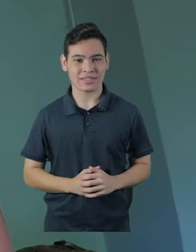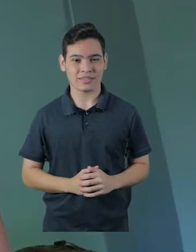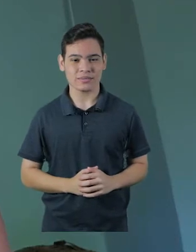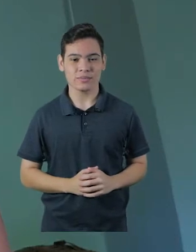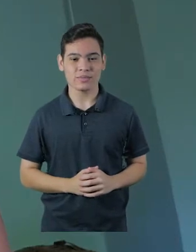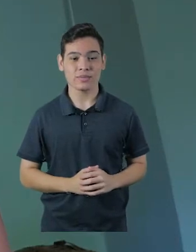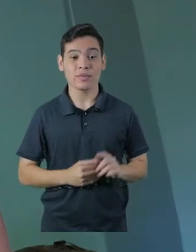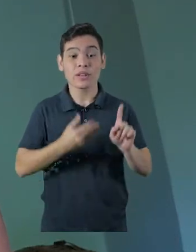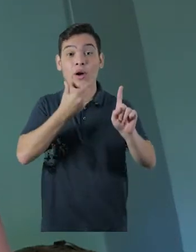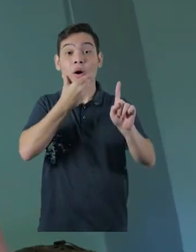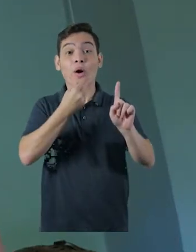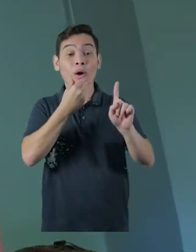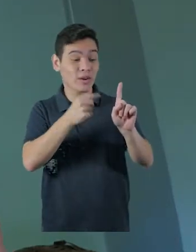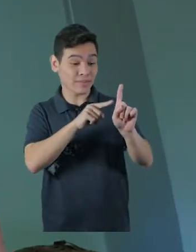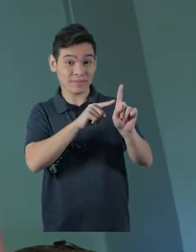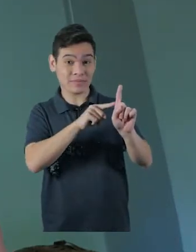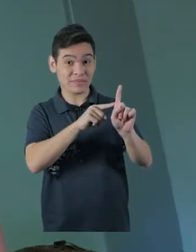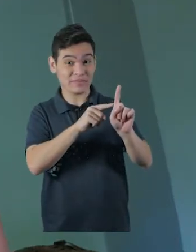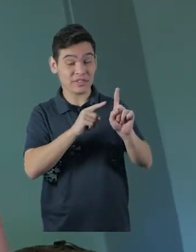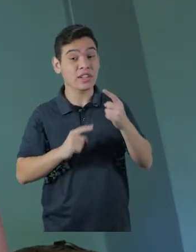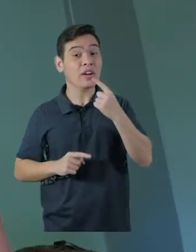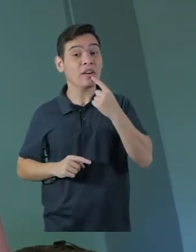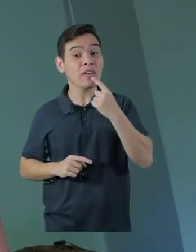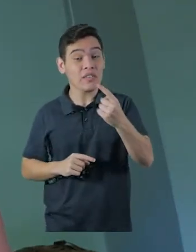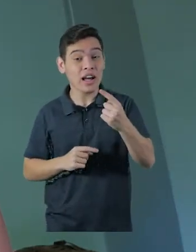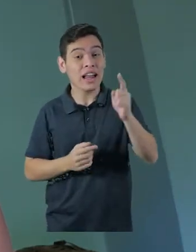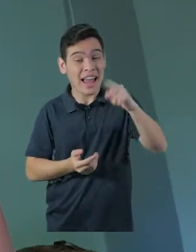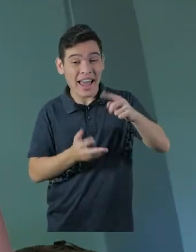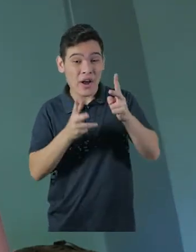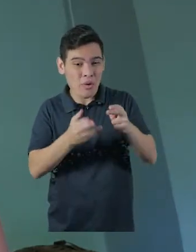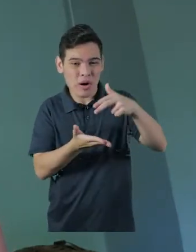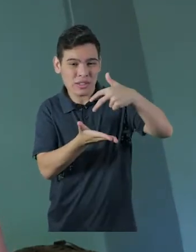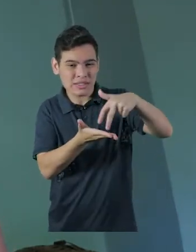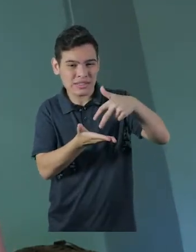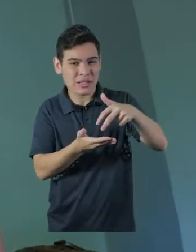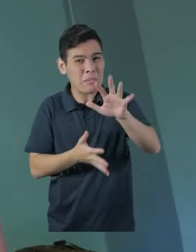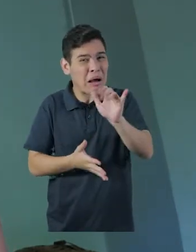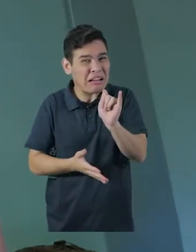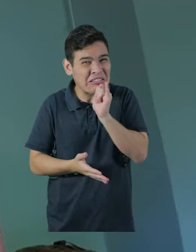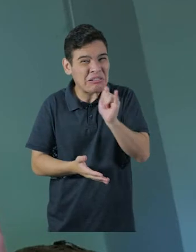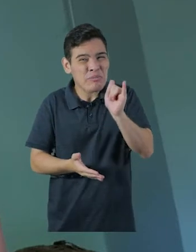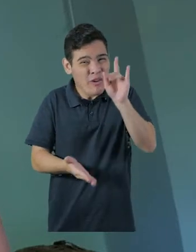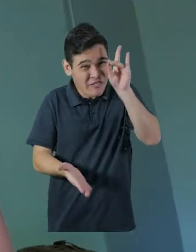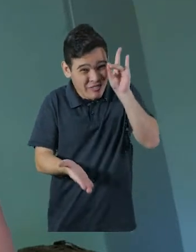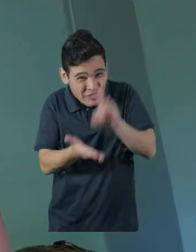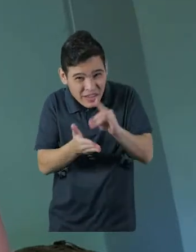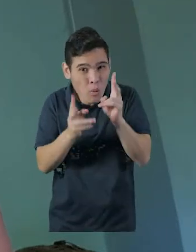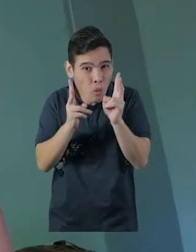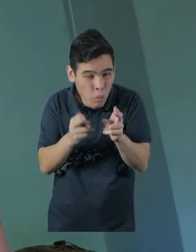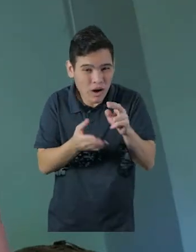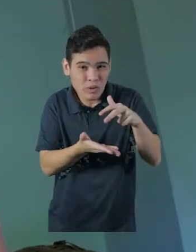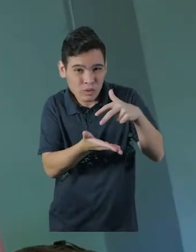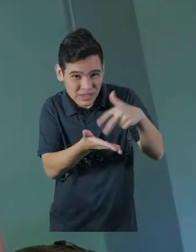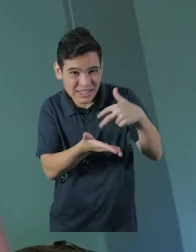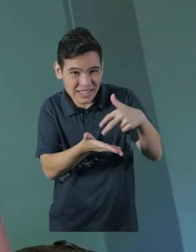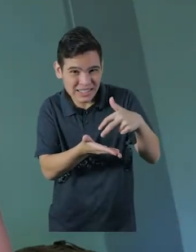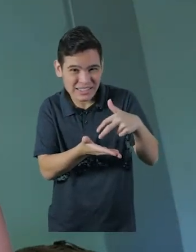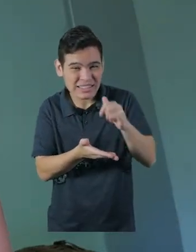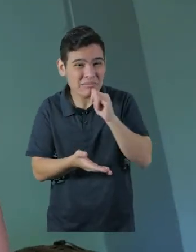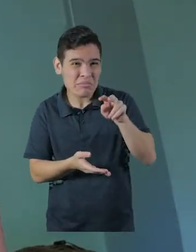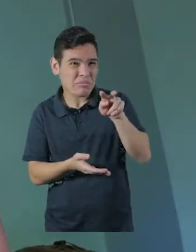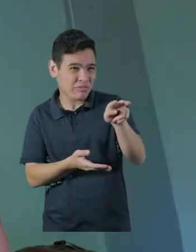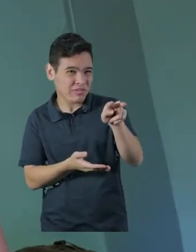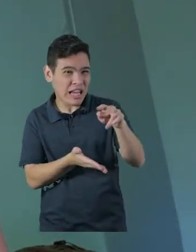ousado da parte do Steve chamar essa proposta de dança, porque ela não é exatamente o que